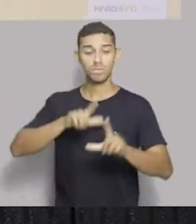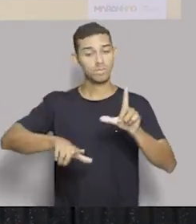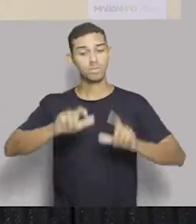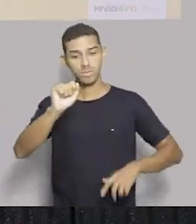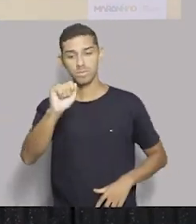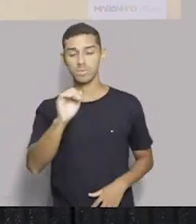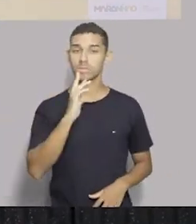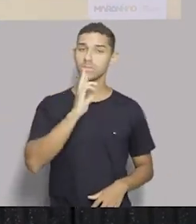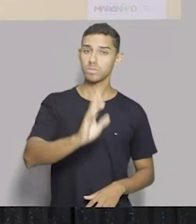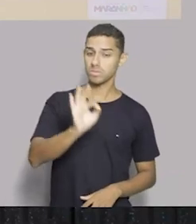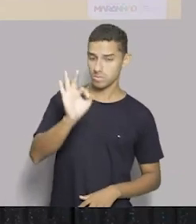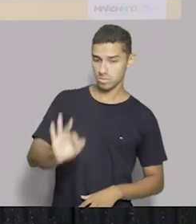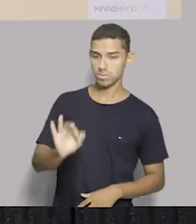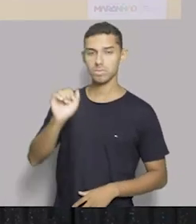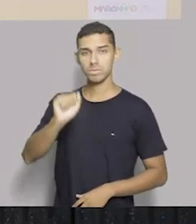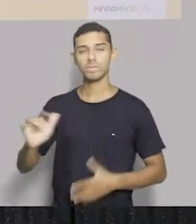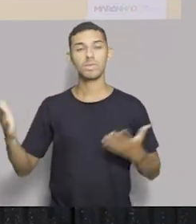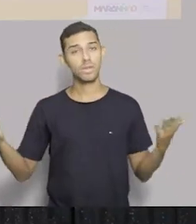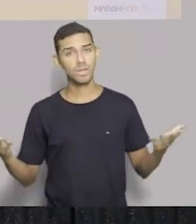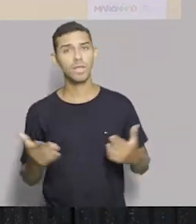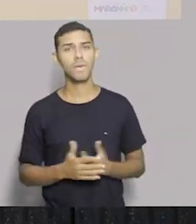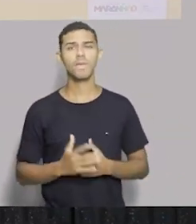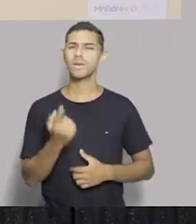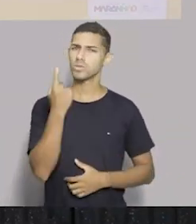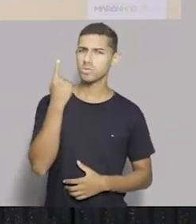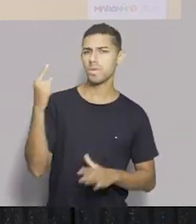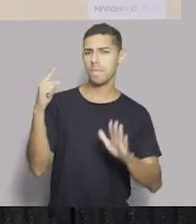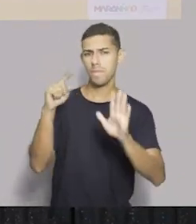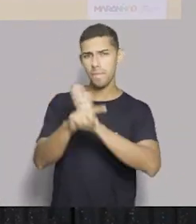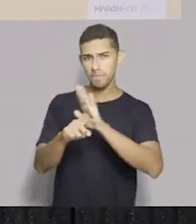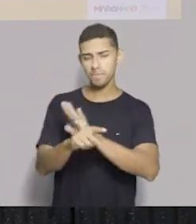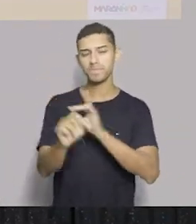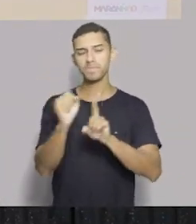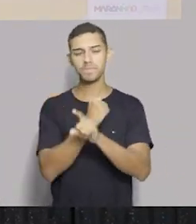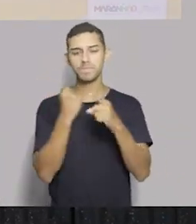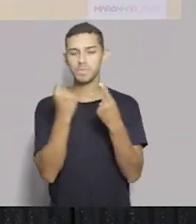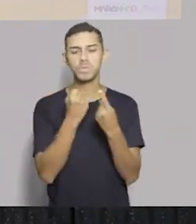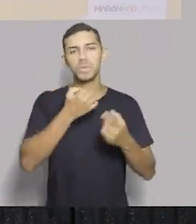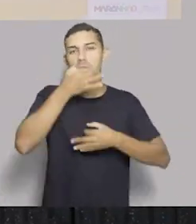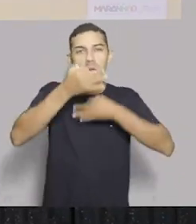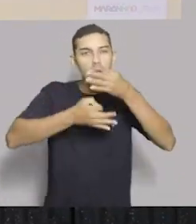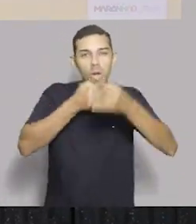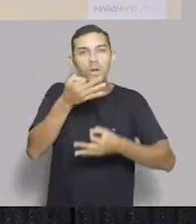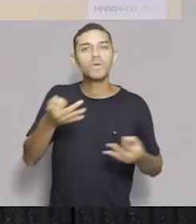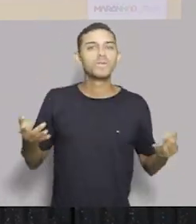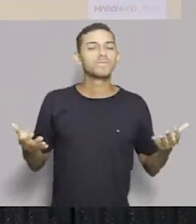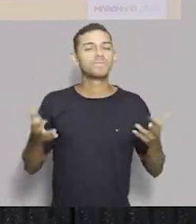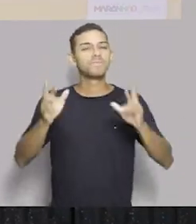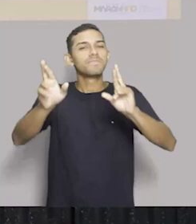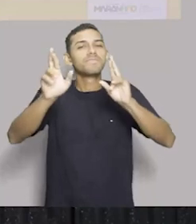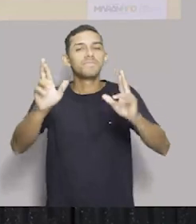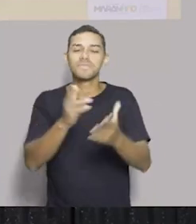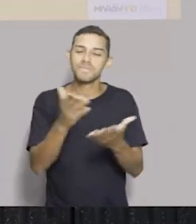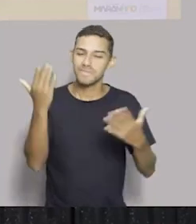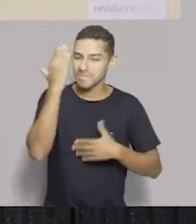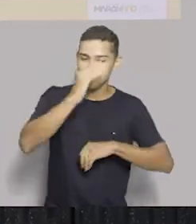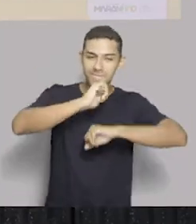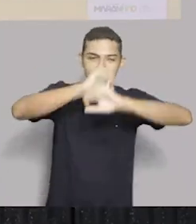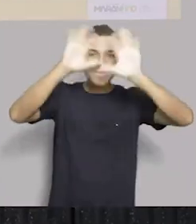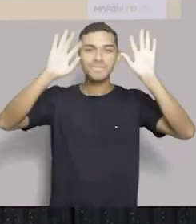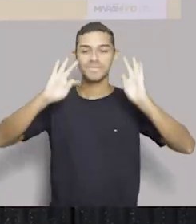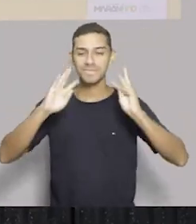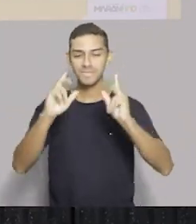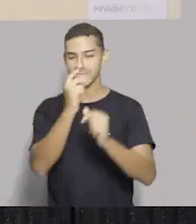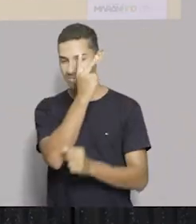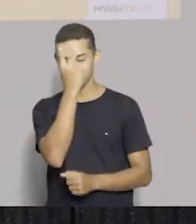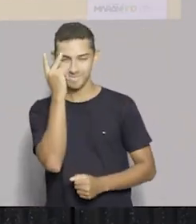a nossa opção correta então é isso mais uma questão de sociologia respondida e comentada Espero que tenha sido compreensível para todos